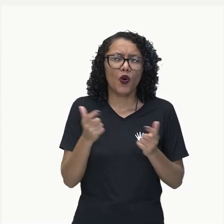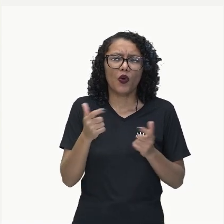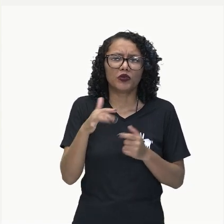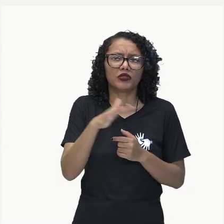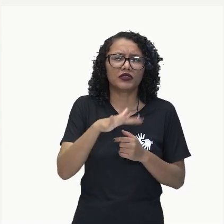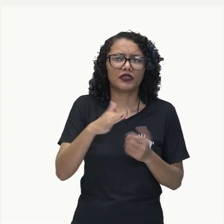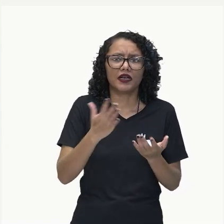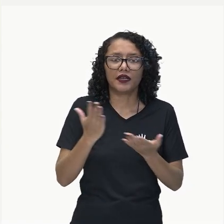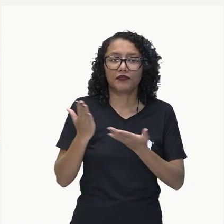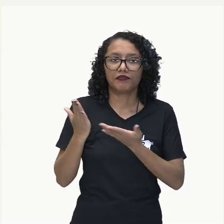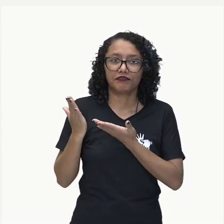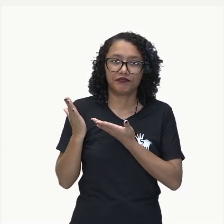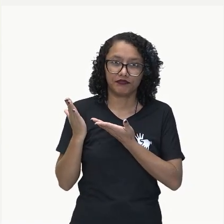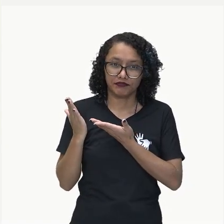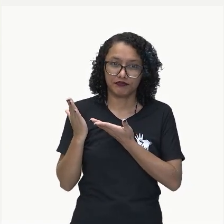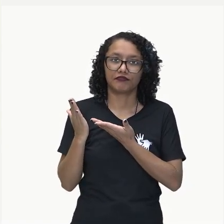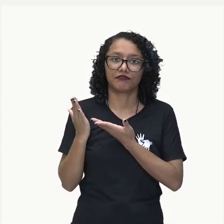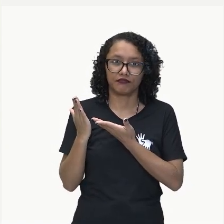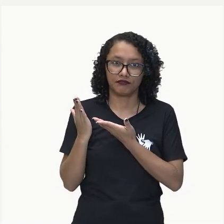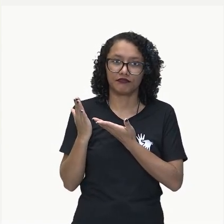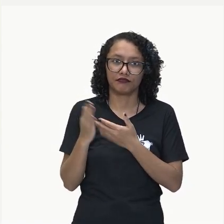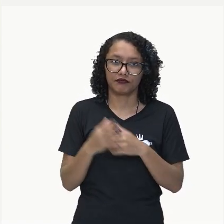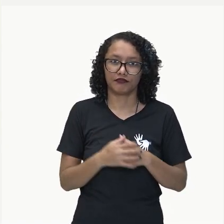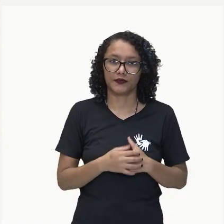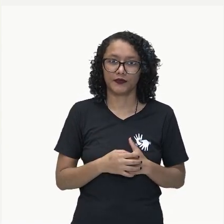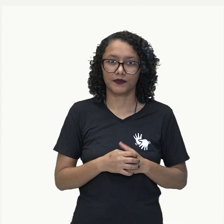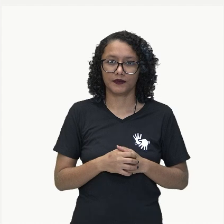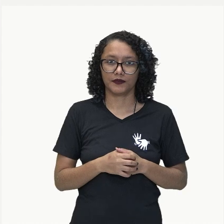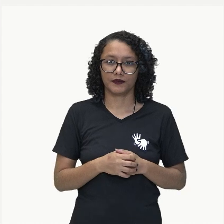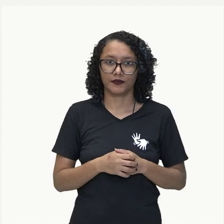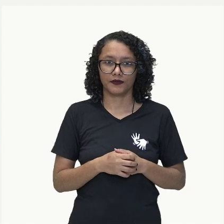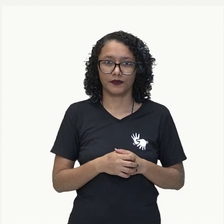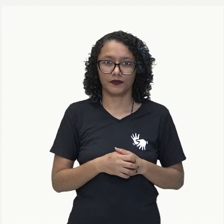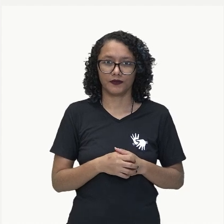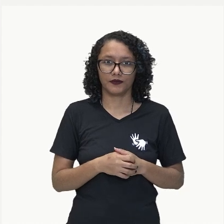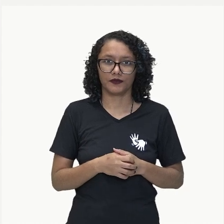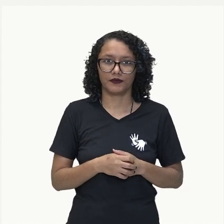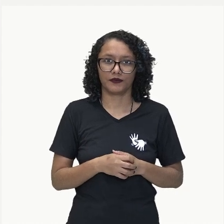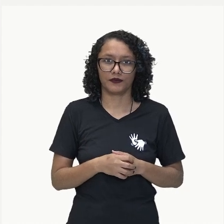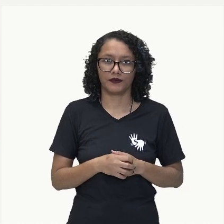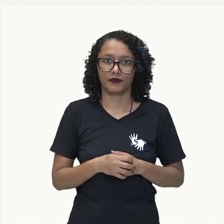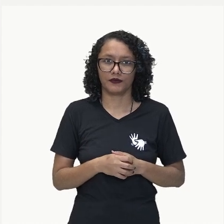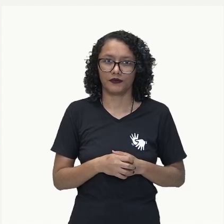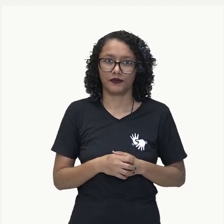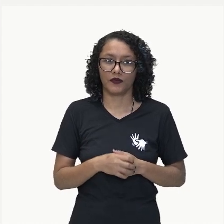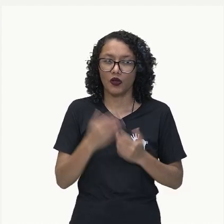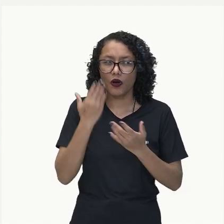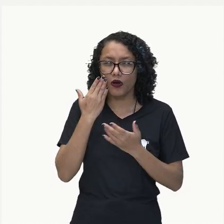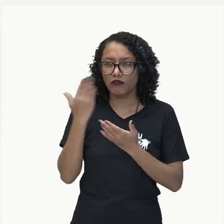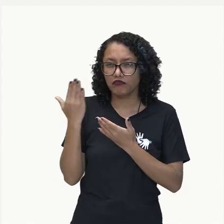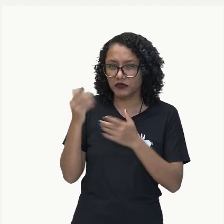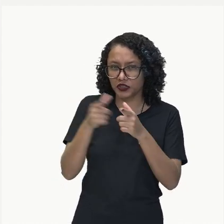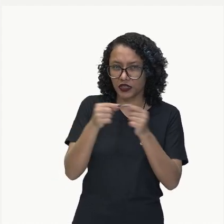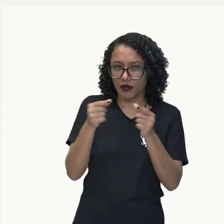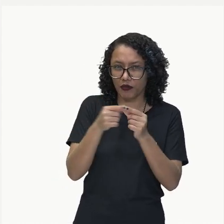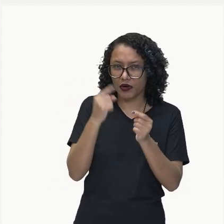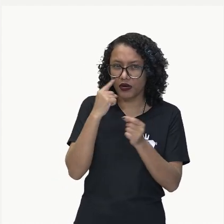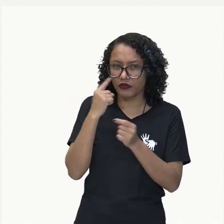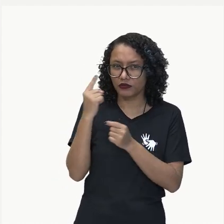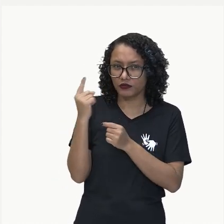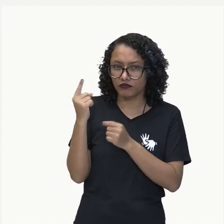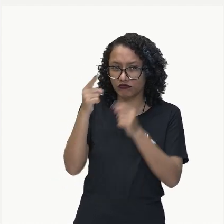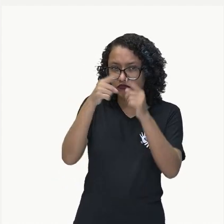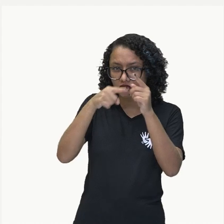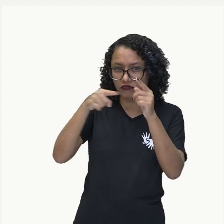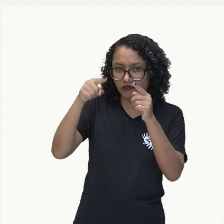essa região. Olha só, vamos localizar aqui o Japão, tá certo?